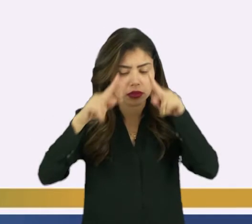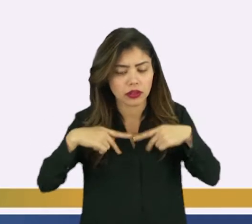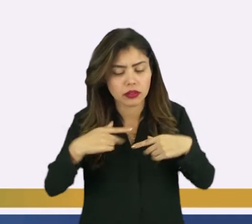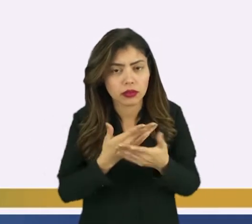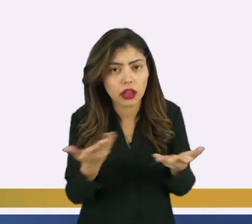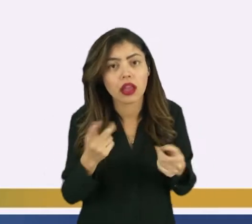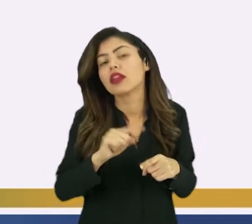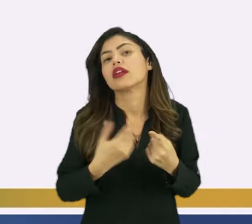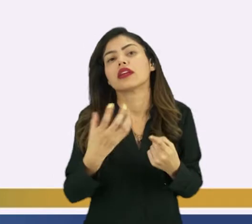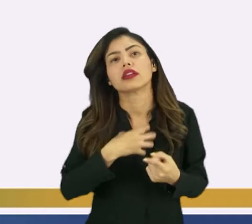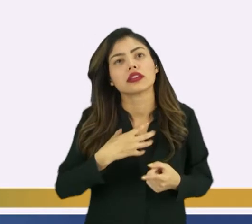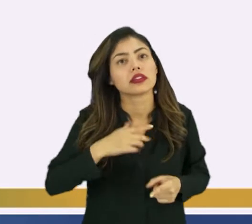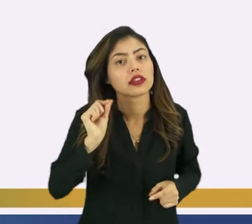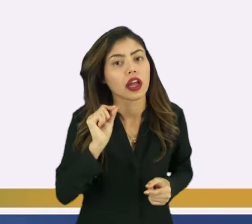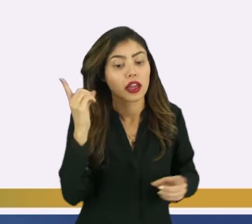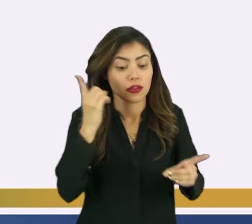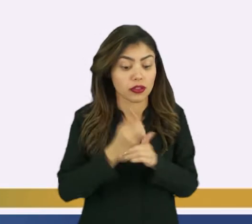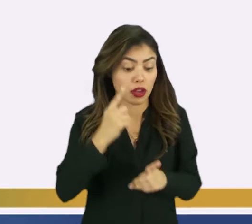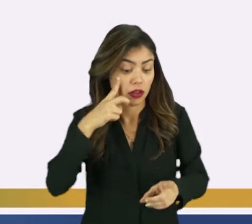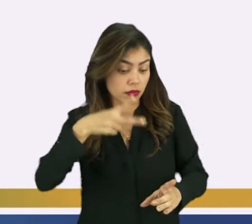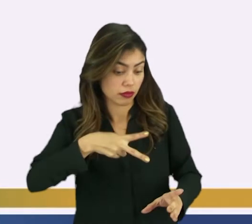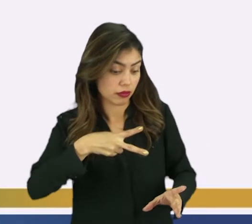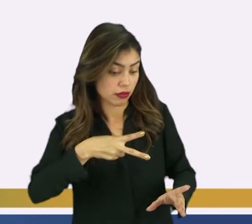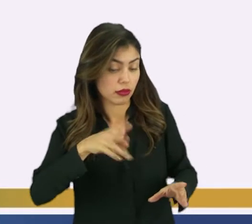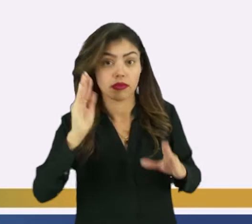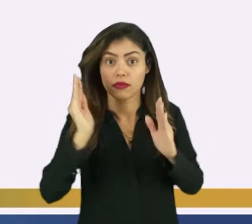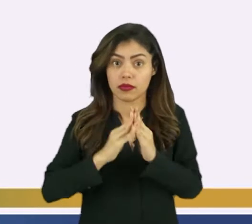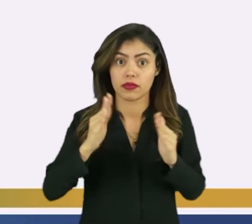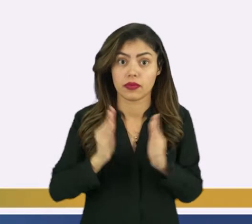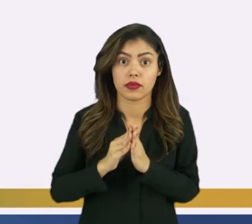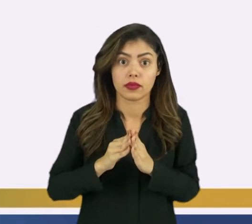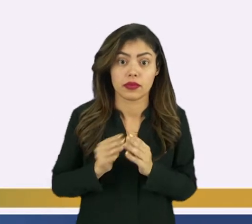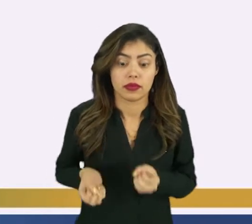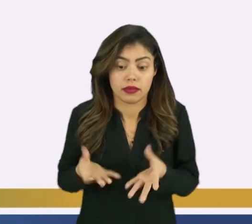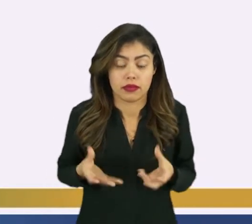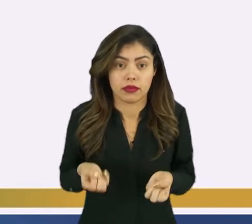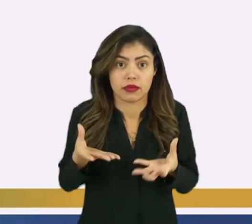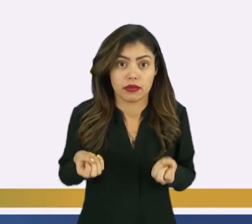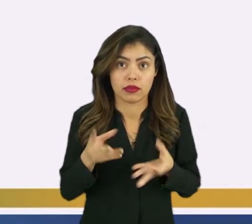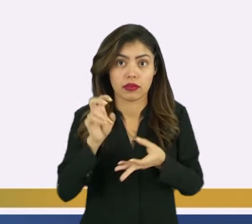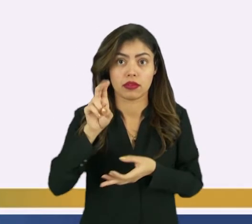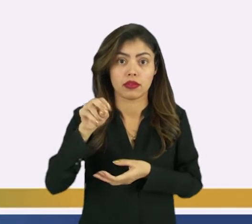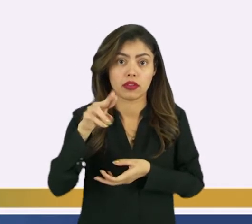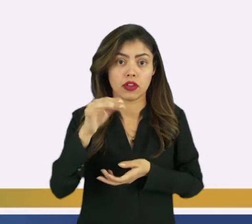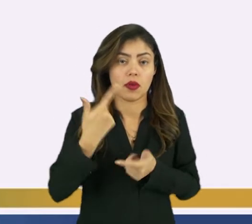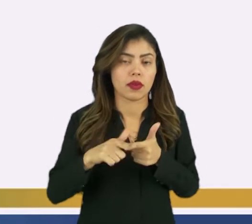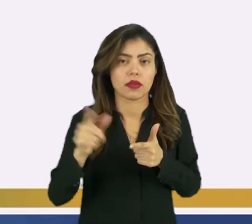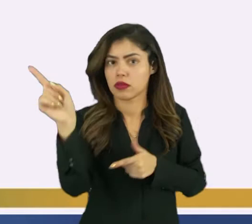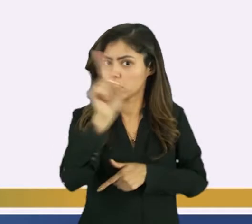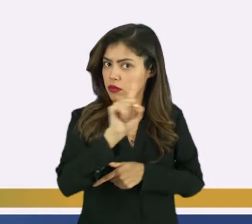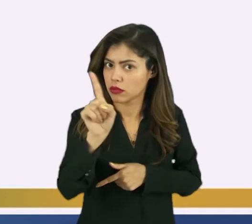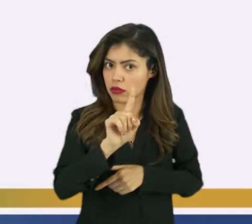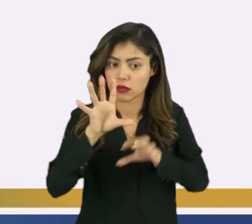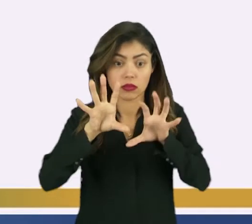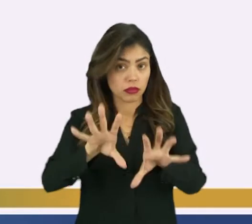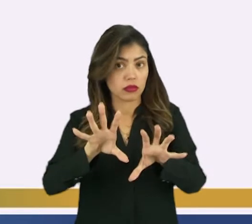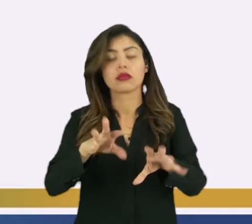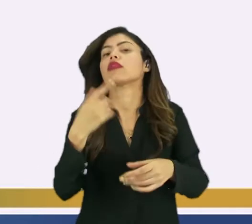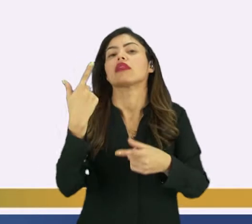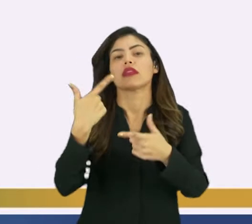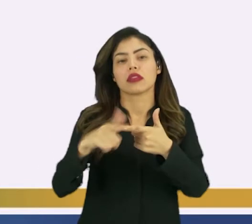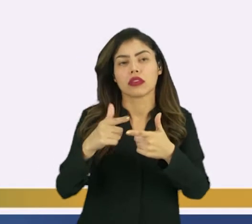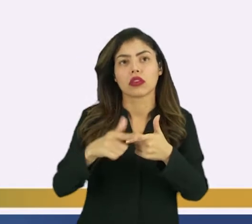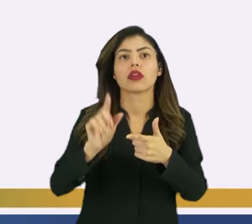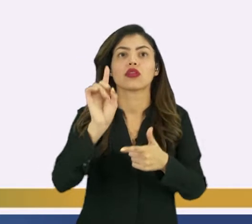homens. Em que sentido? Não é porque você encontrei um sapo em casa, ele começou a secretar veneno, eu vou ter algum problema. Não é bem assim.